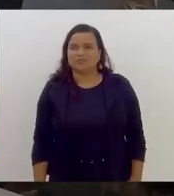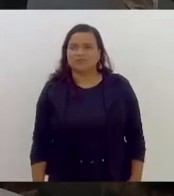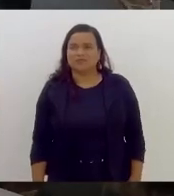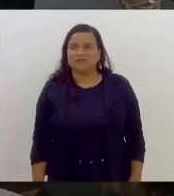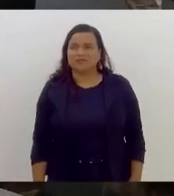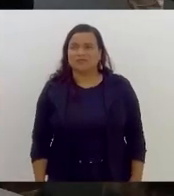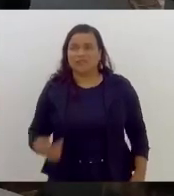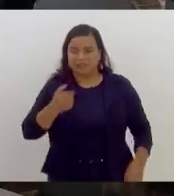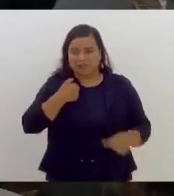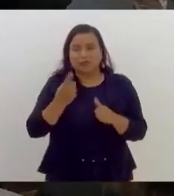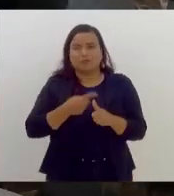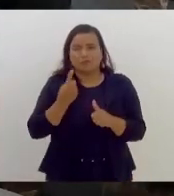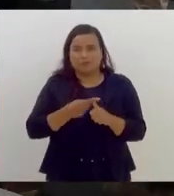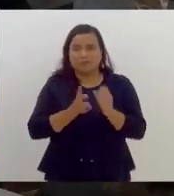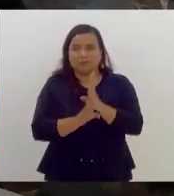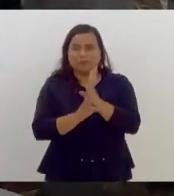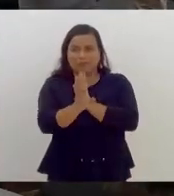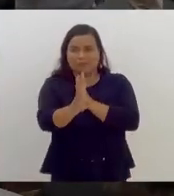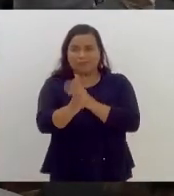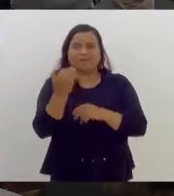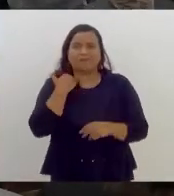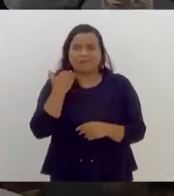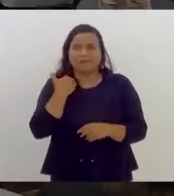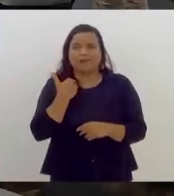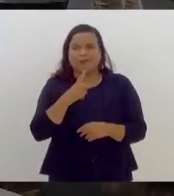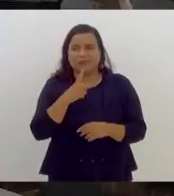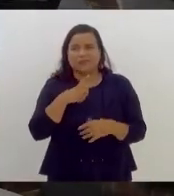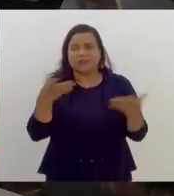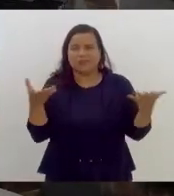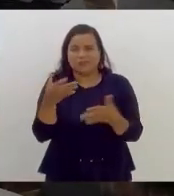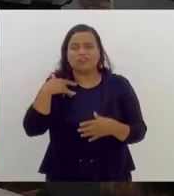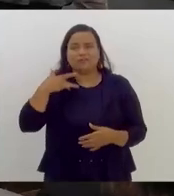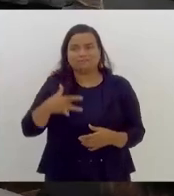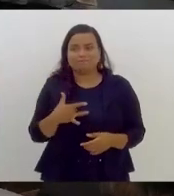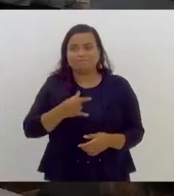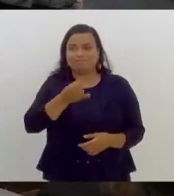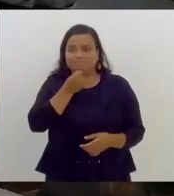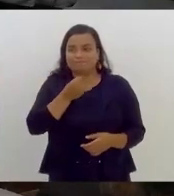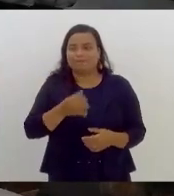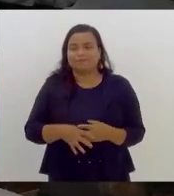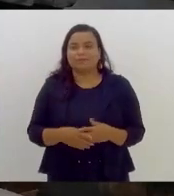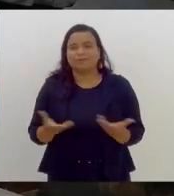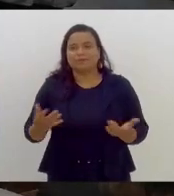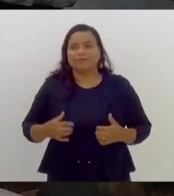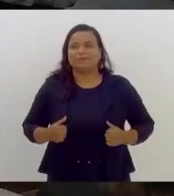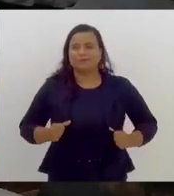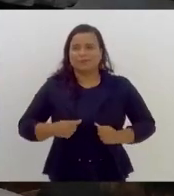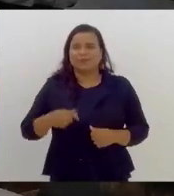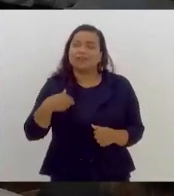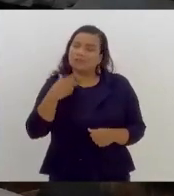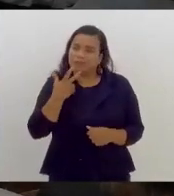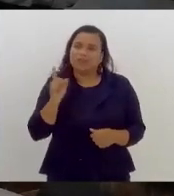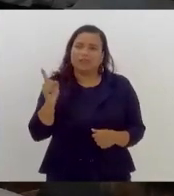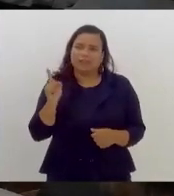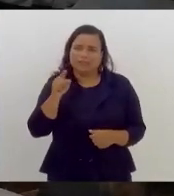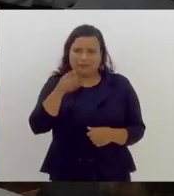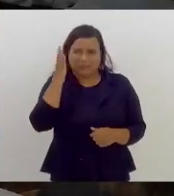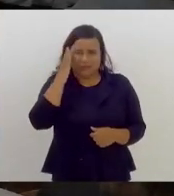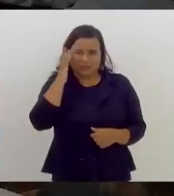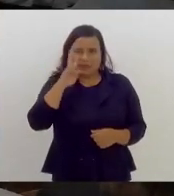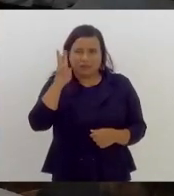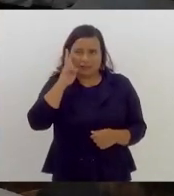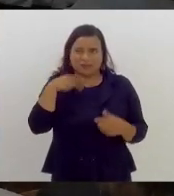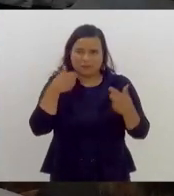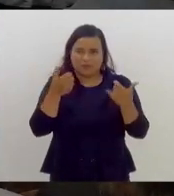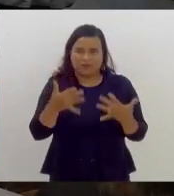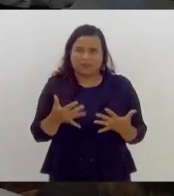Eu fui o primeiro a entrar na fila dos banqueiros. E hoje eu lamentei, inclusive, pela... Quer dizer, eu disse lá... Vossa Excelência lembra, né?